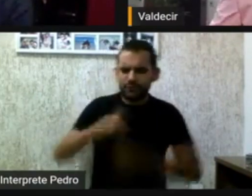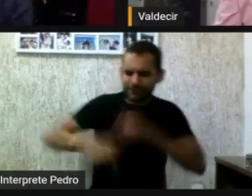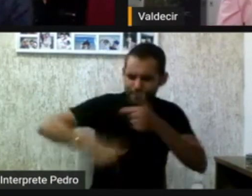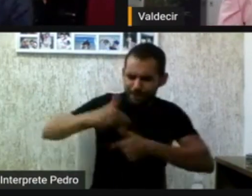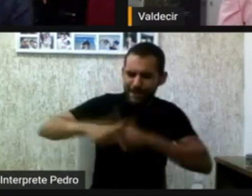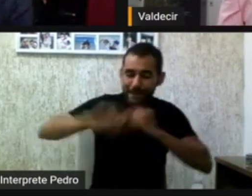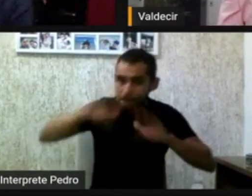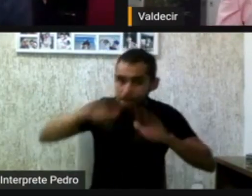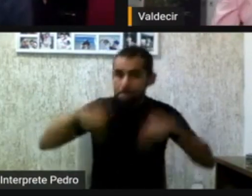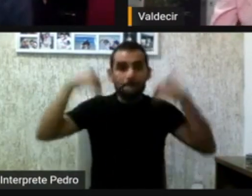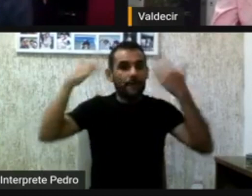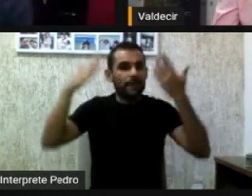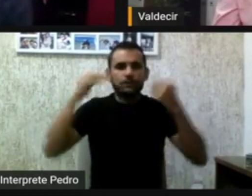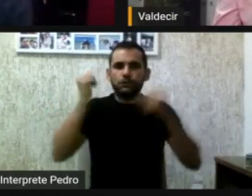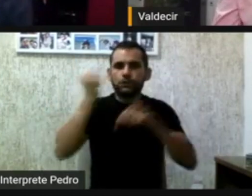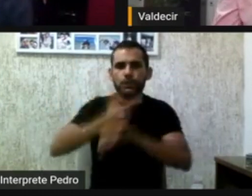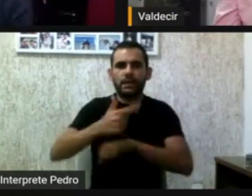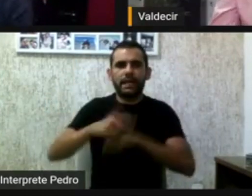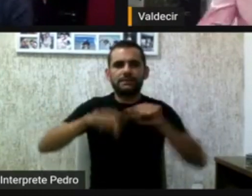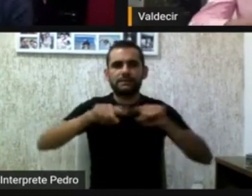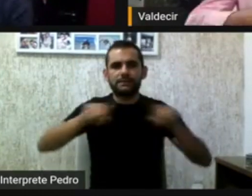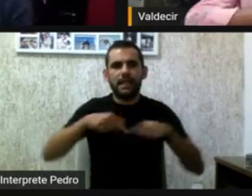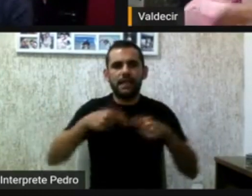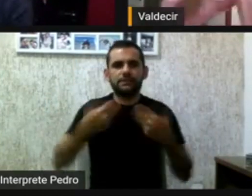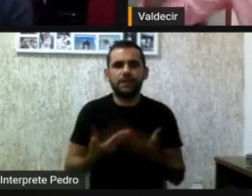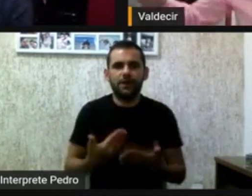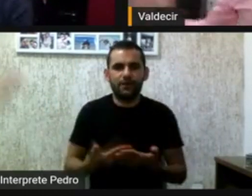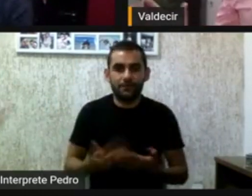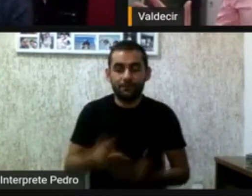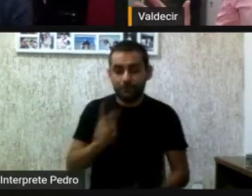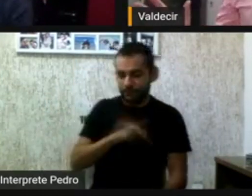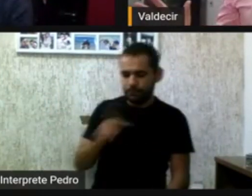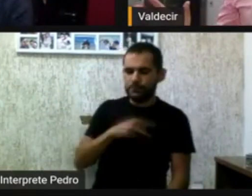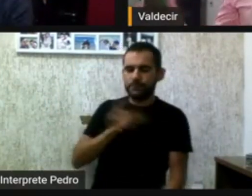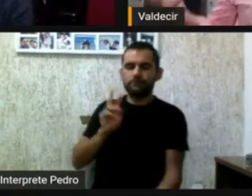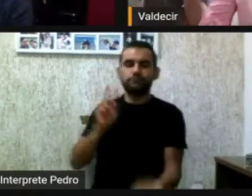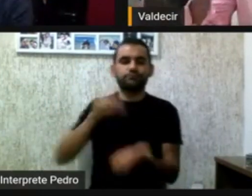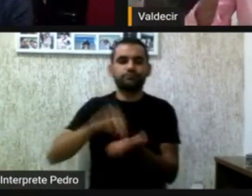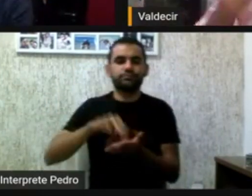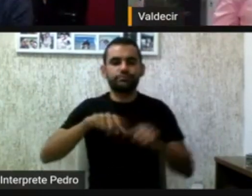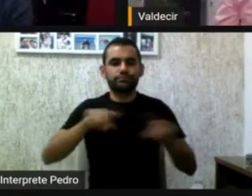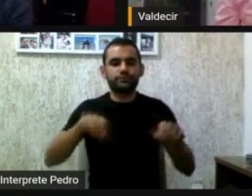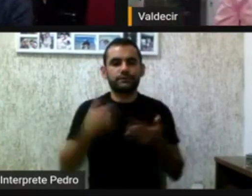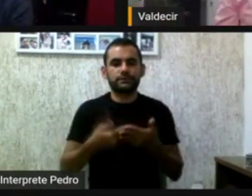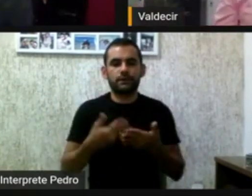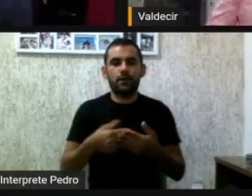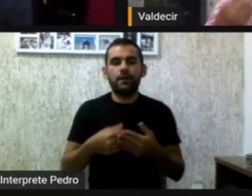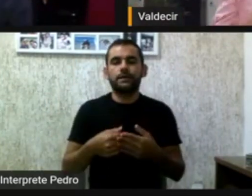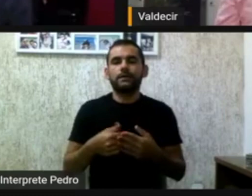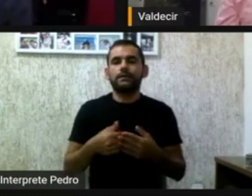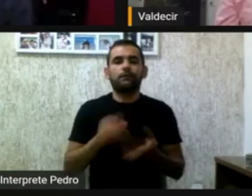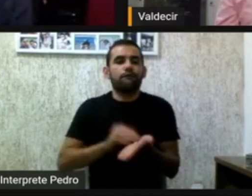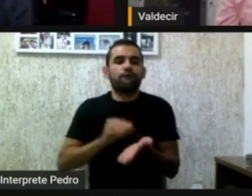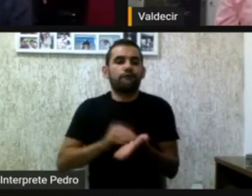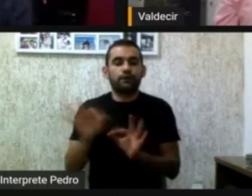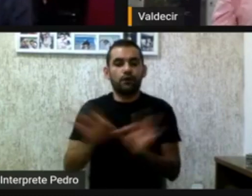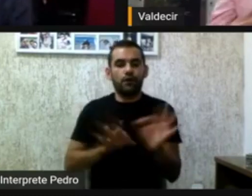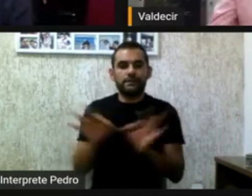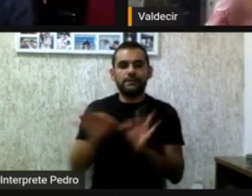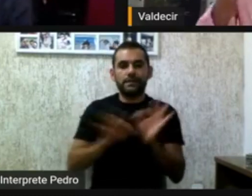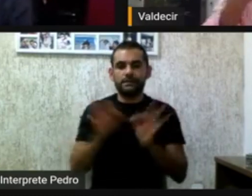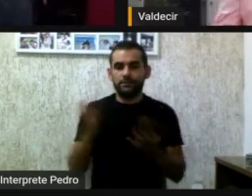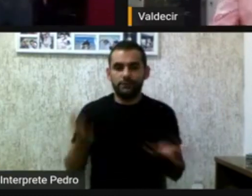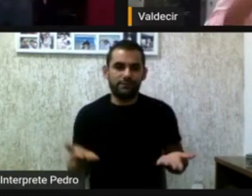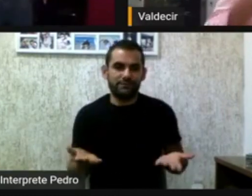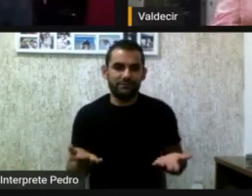muito além da sala de aula. Ele tem o professor, ele não chega dentro da sala de aula sem uma preparação, sem um planejamento.